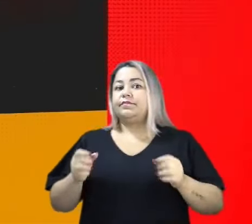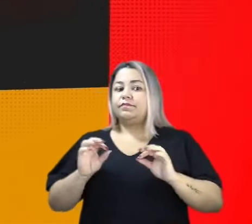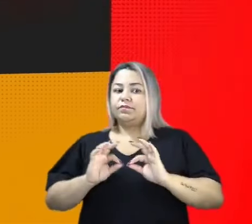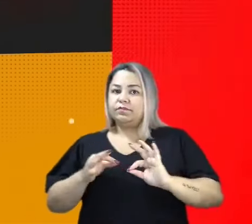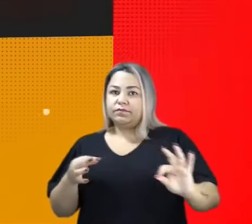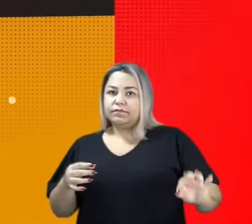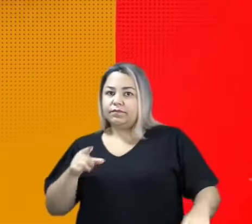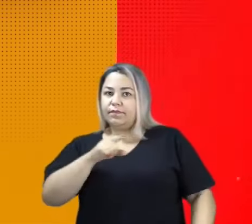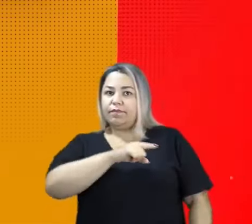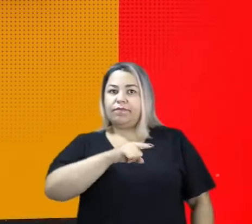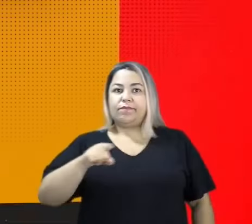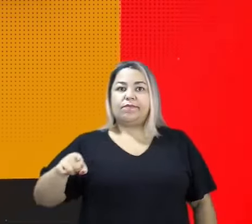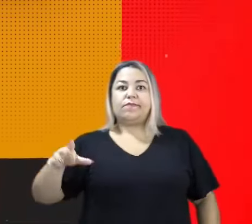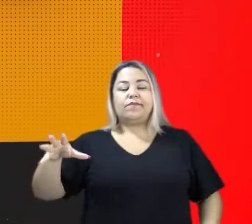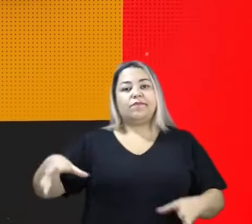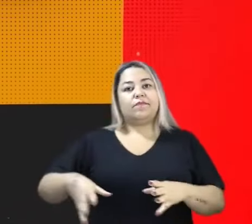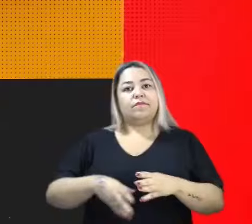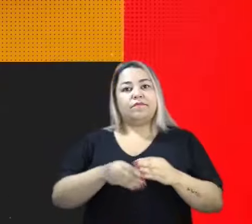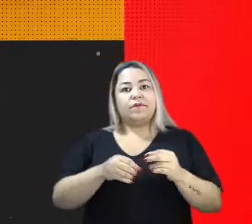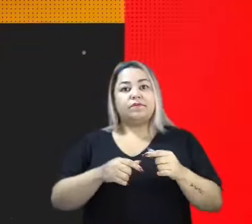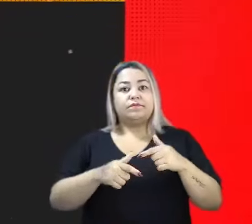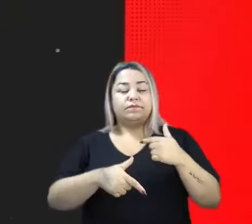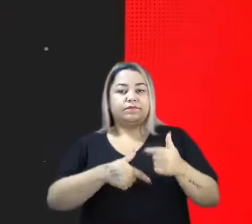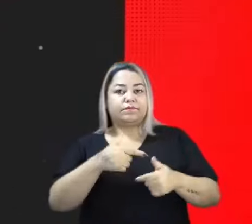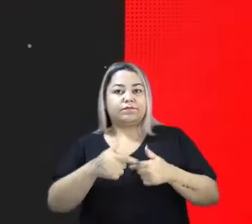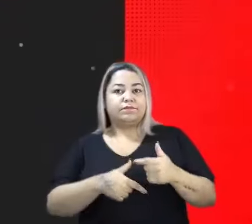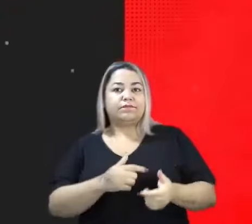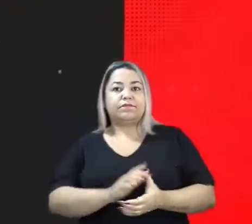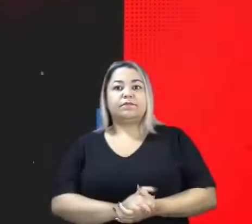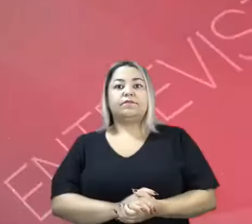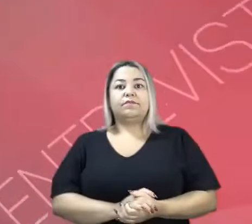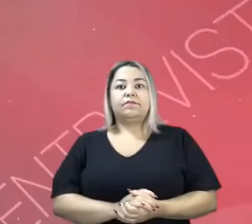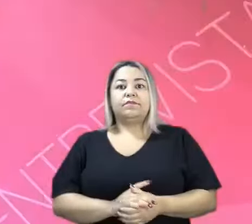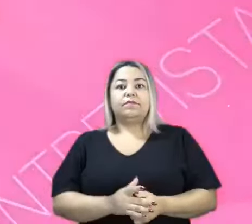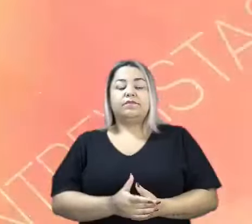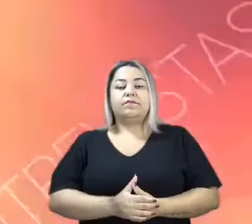E você faz parte dessa jornada.